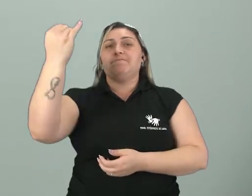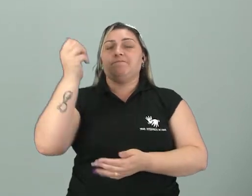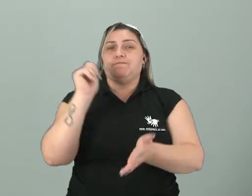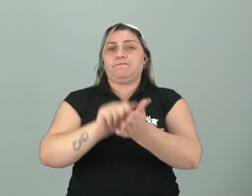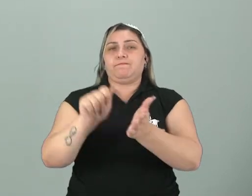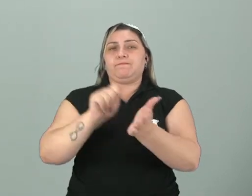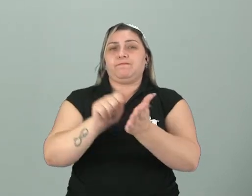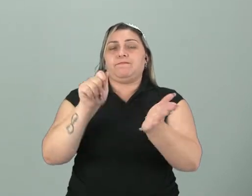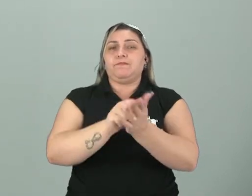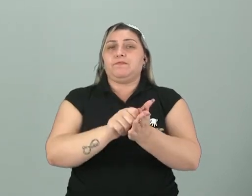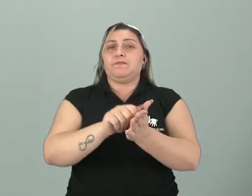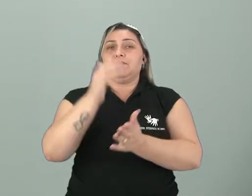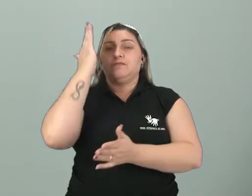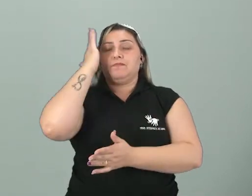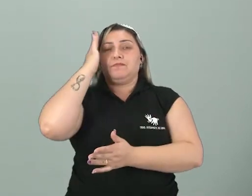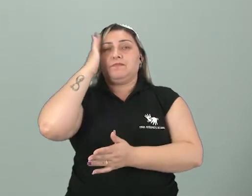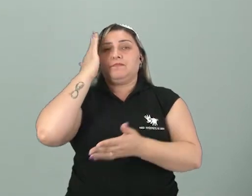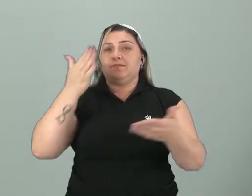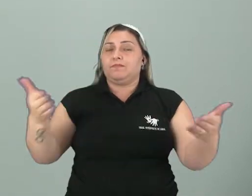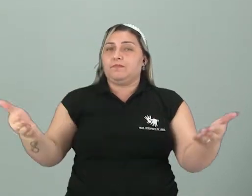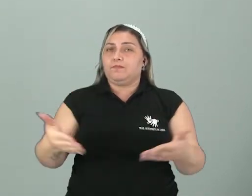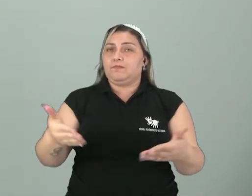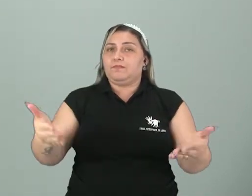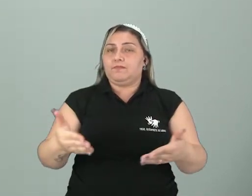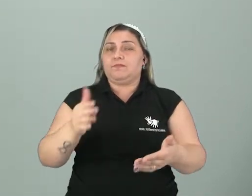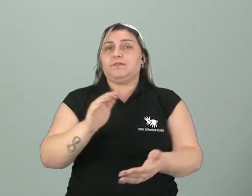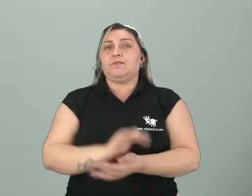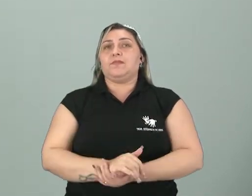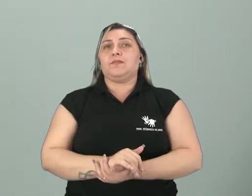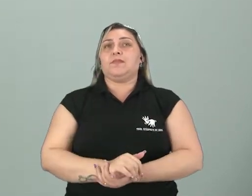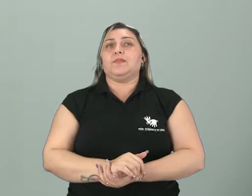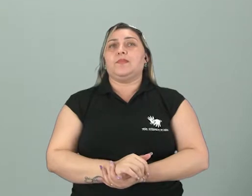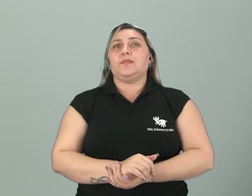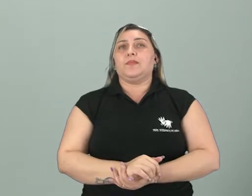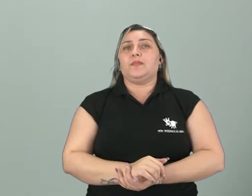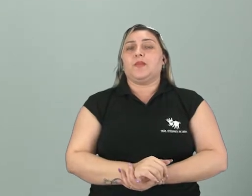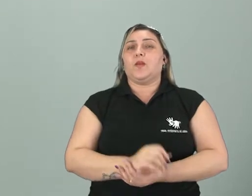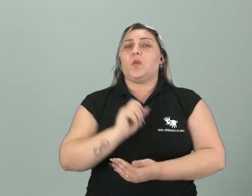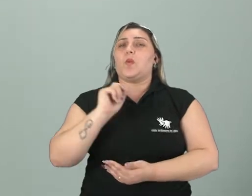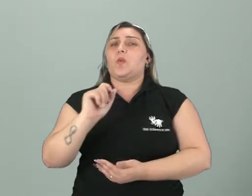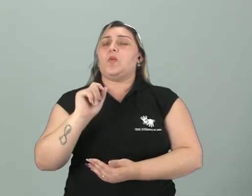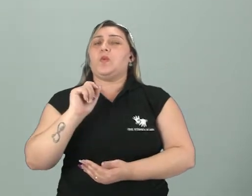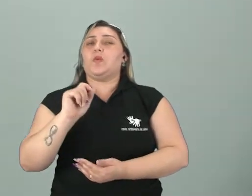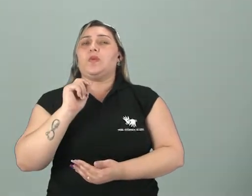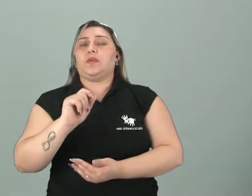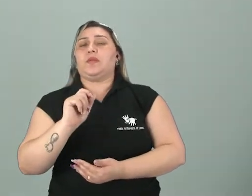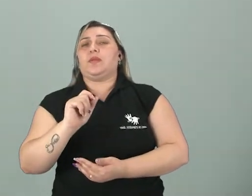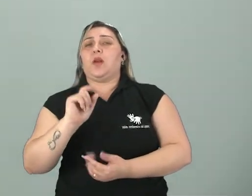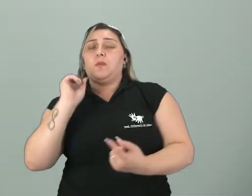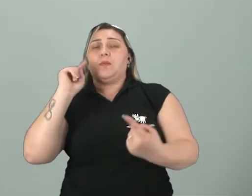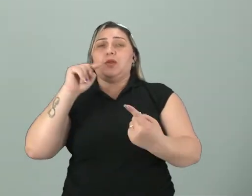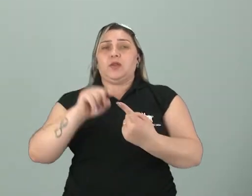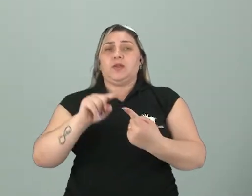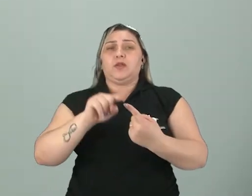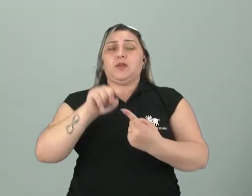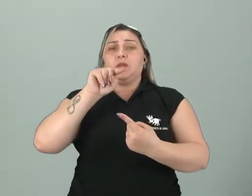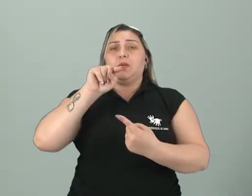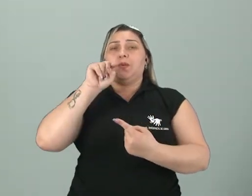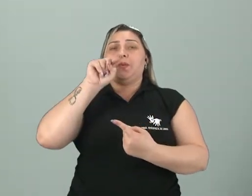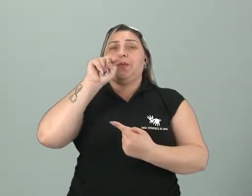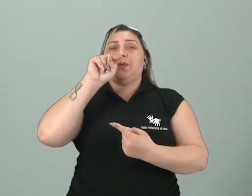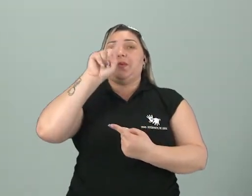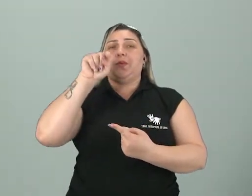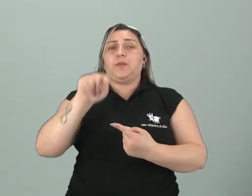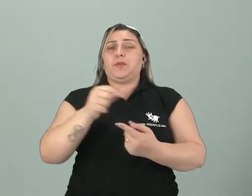na escrita. Nós vamos entender isso hoje, os efeitos de sentido dos sinais de pontuação. Para a gente iniciar